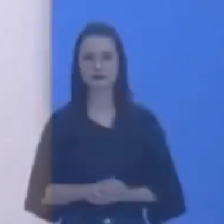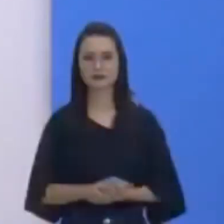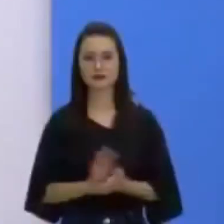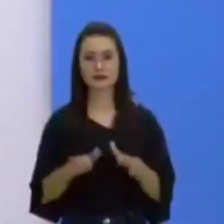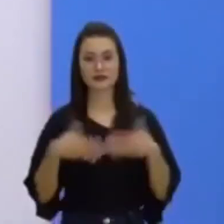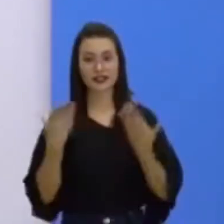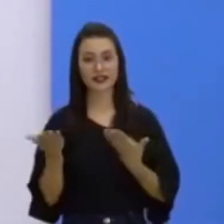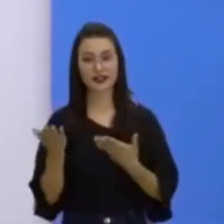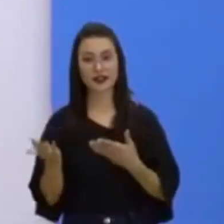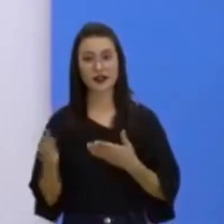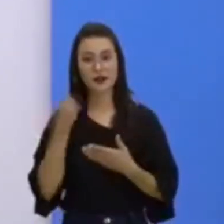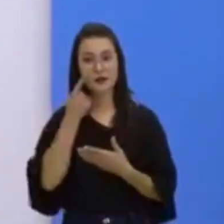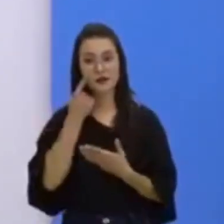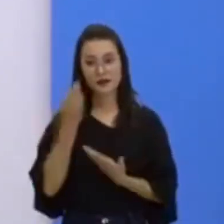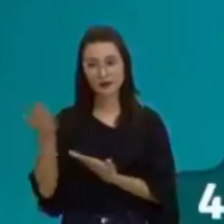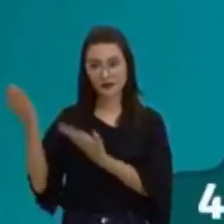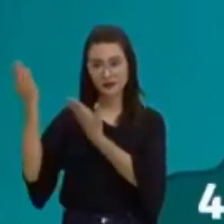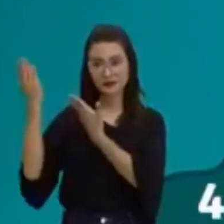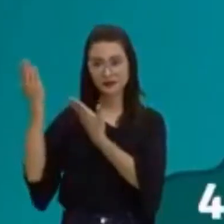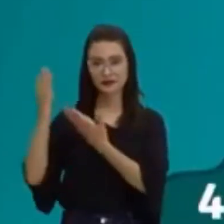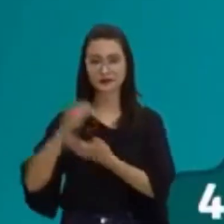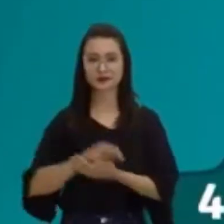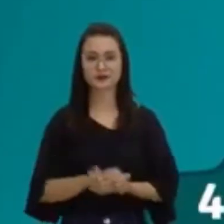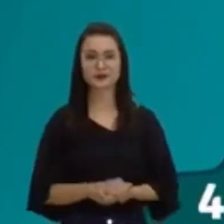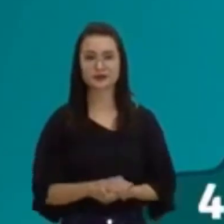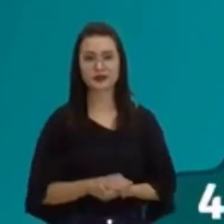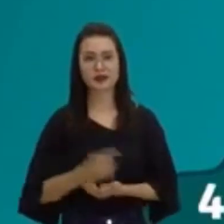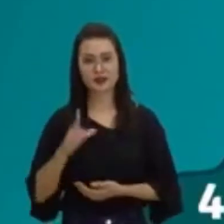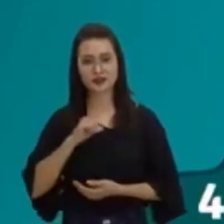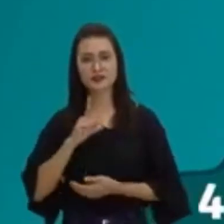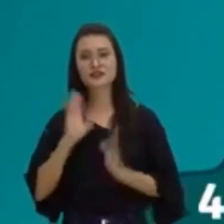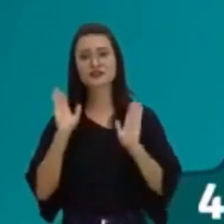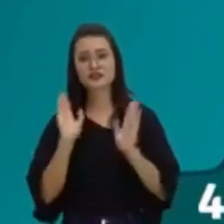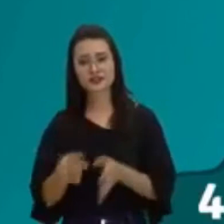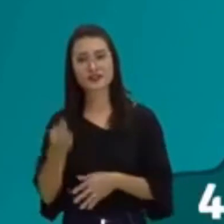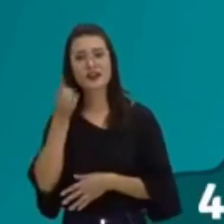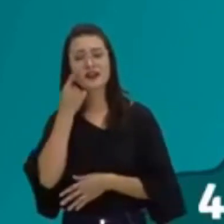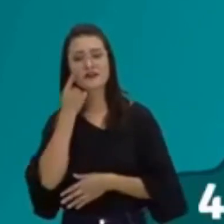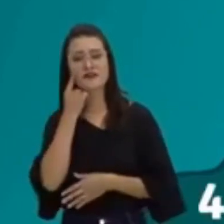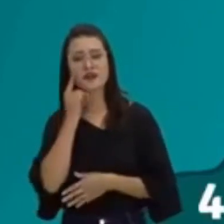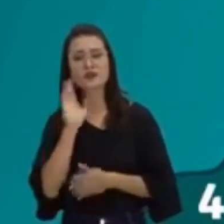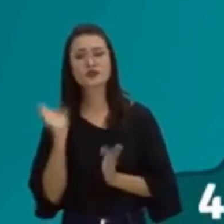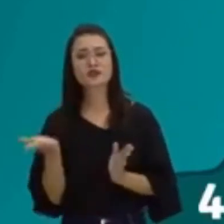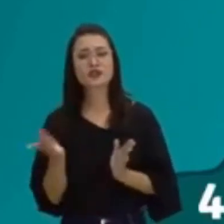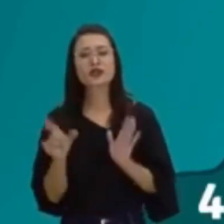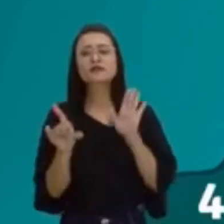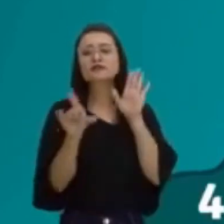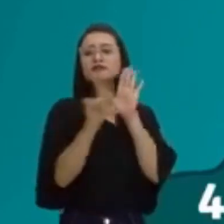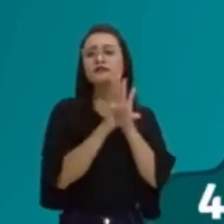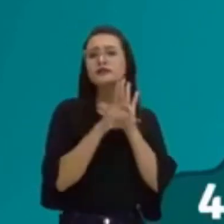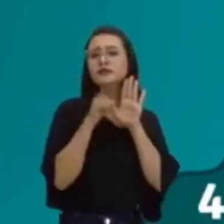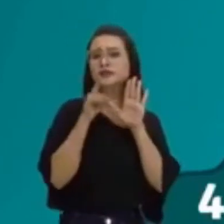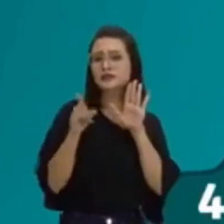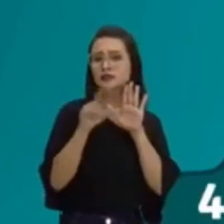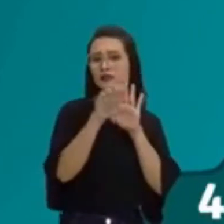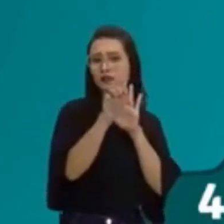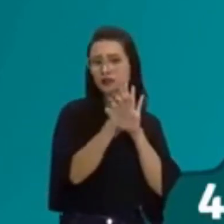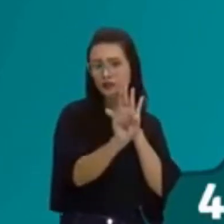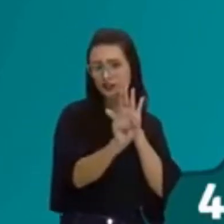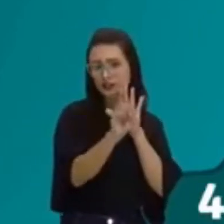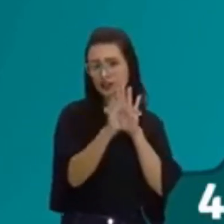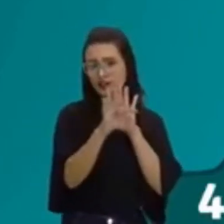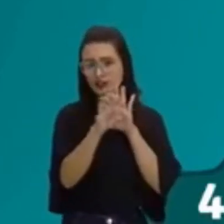Então, vamos lá para o nosso quadro interativo. Nós já vimos que o princípio de Stevens